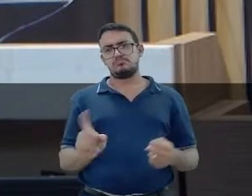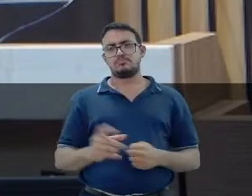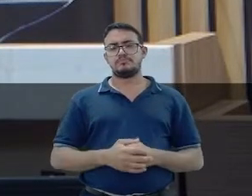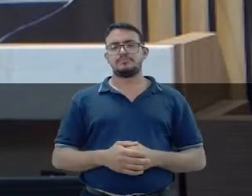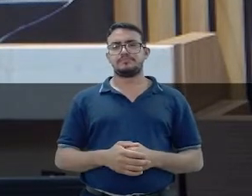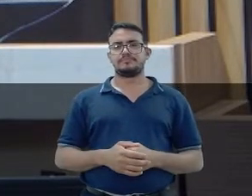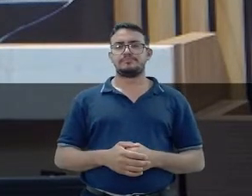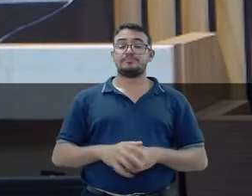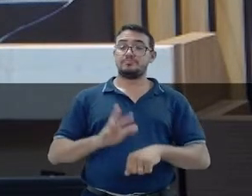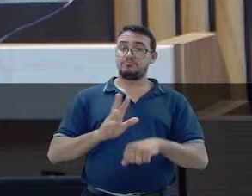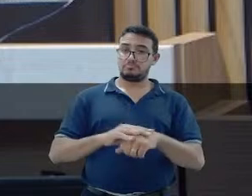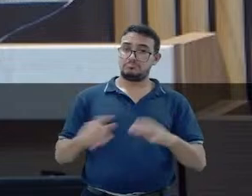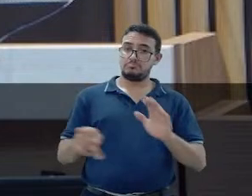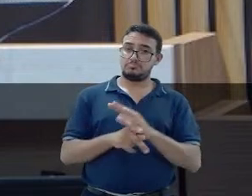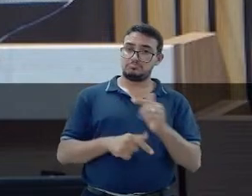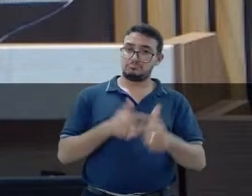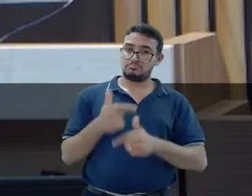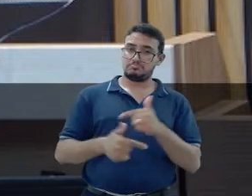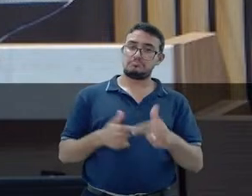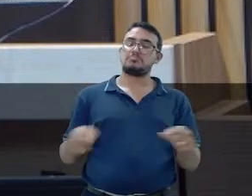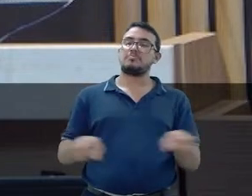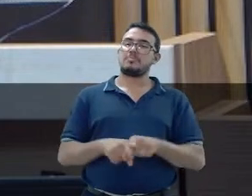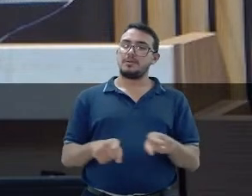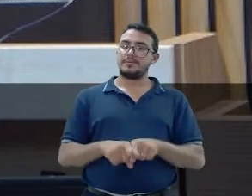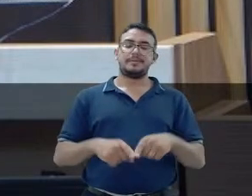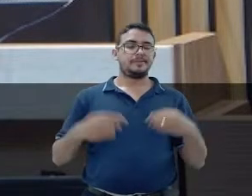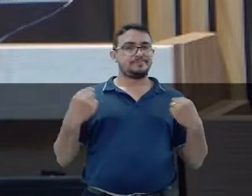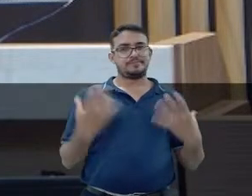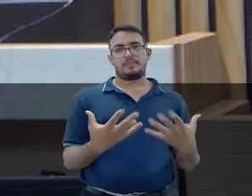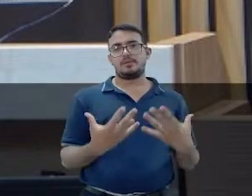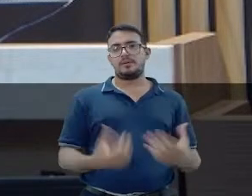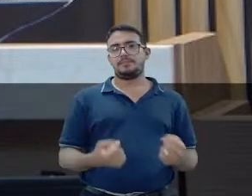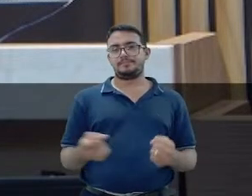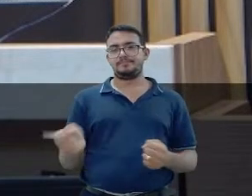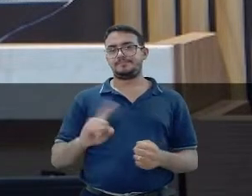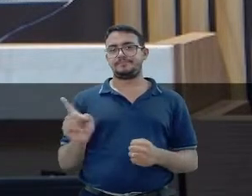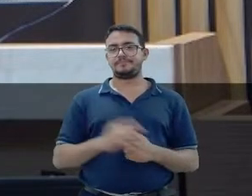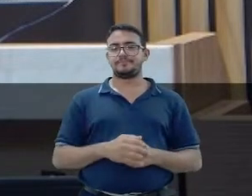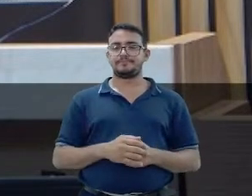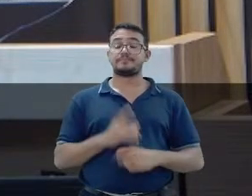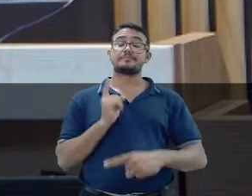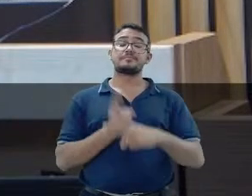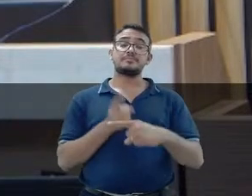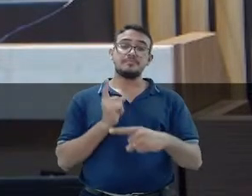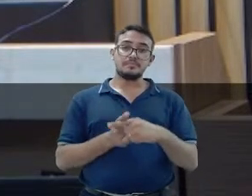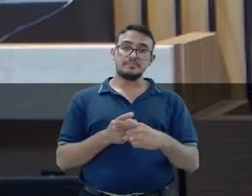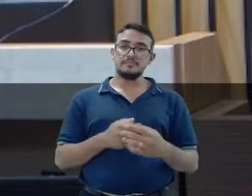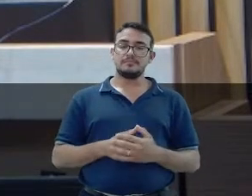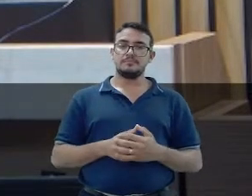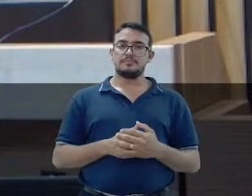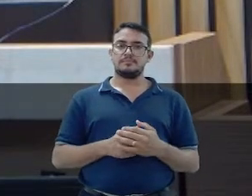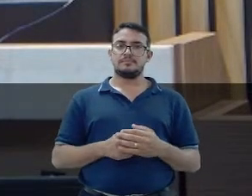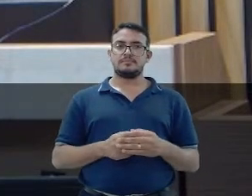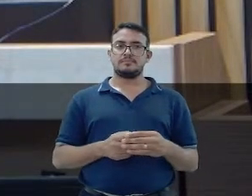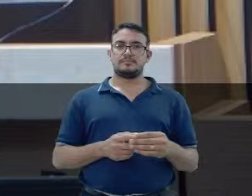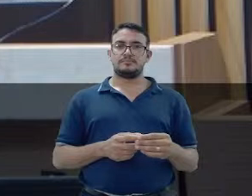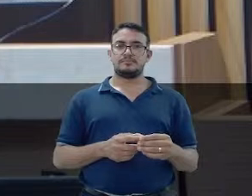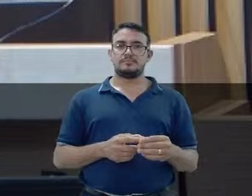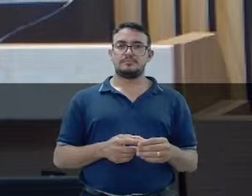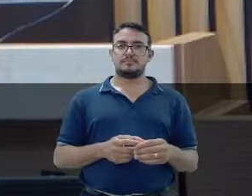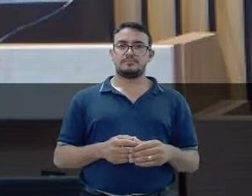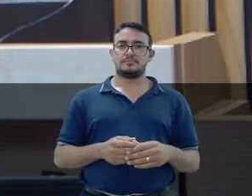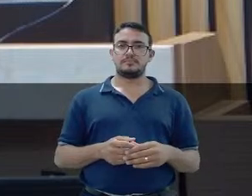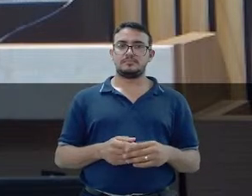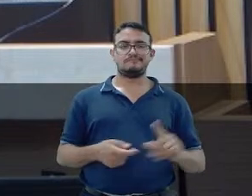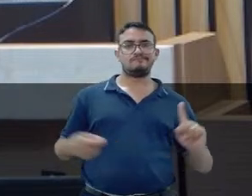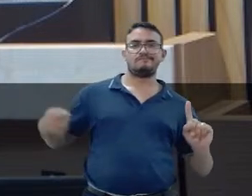Quanto à doença ocupacional, eu também estou negando provimento. Por quê? Não foi demonstrado pelo reclamante